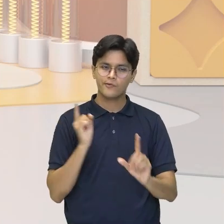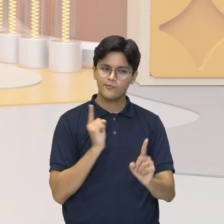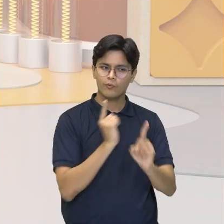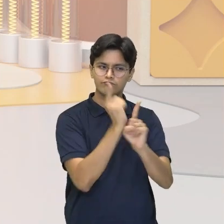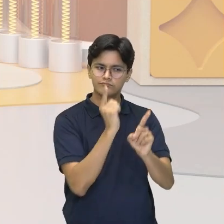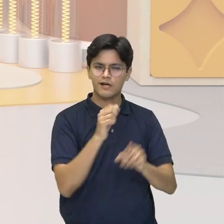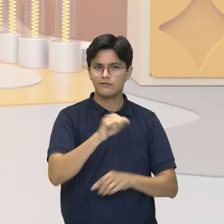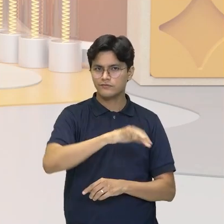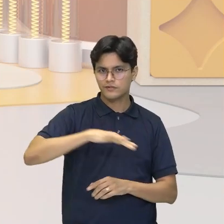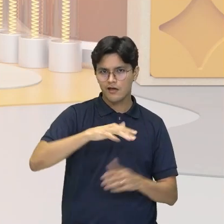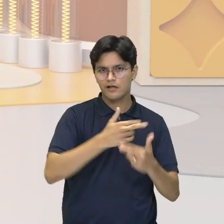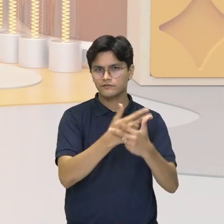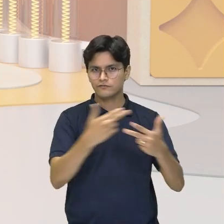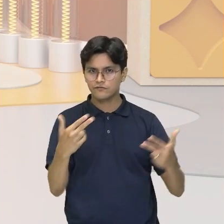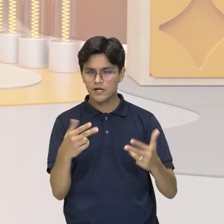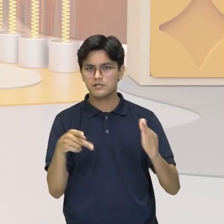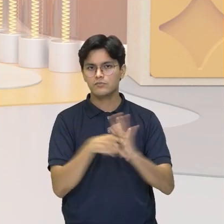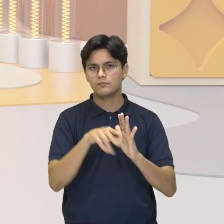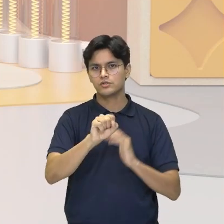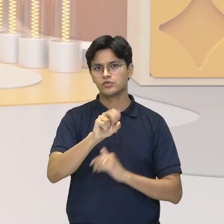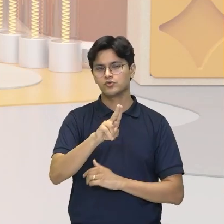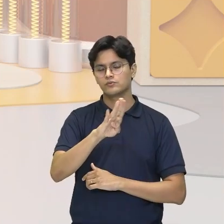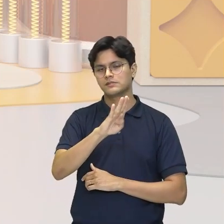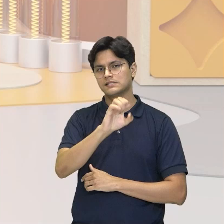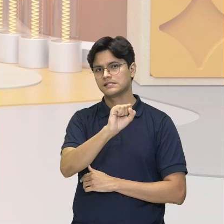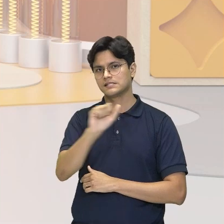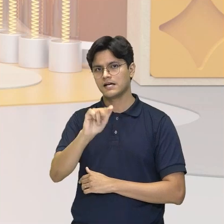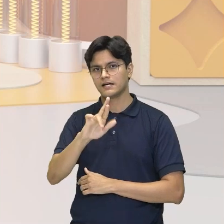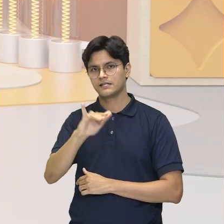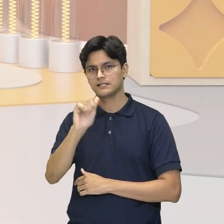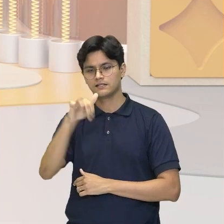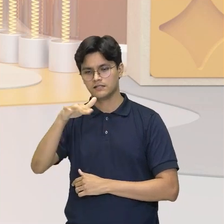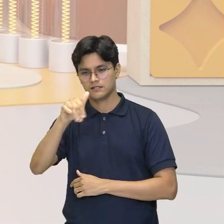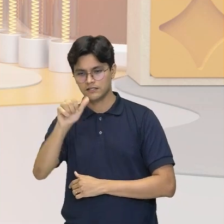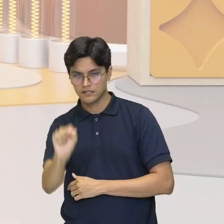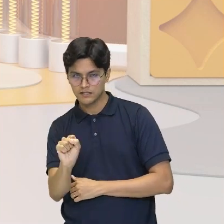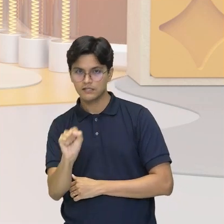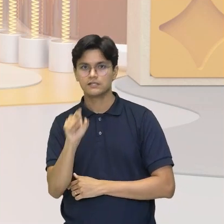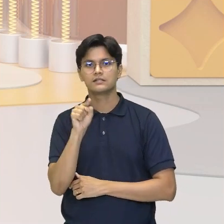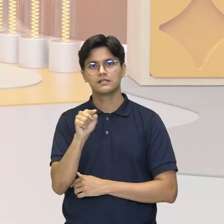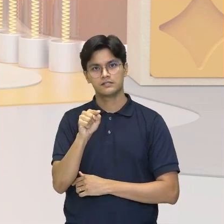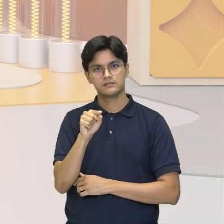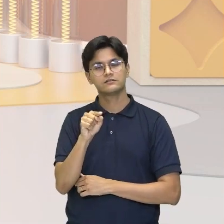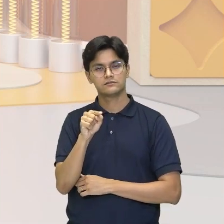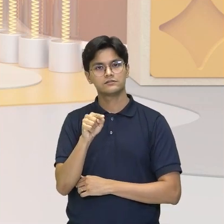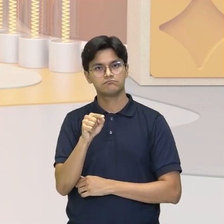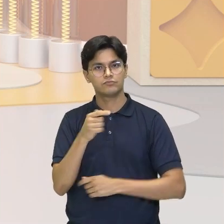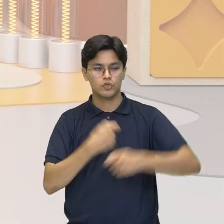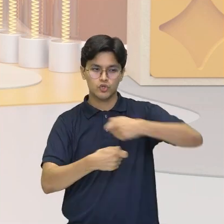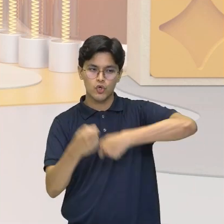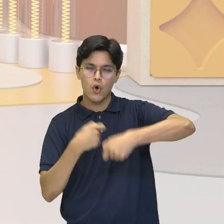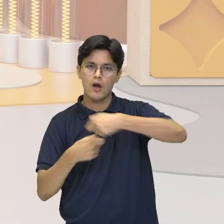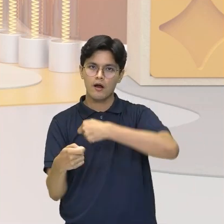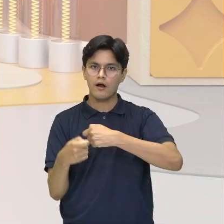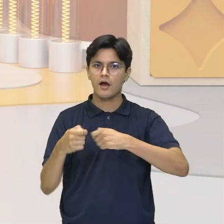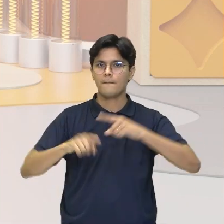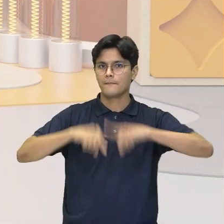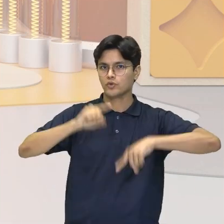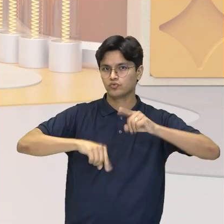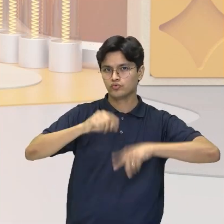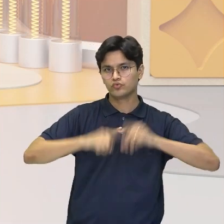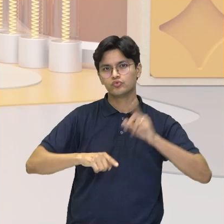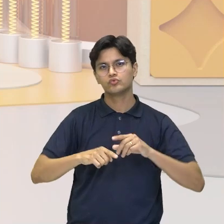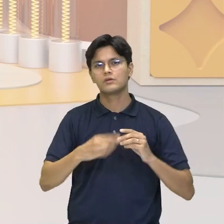subsaarianas para fazerem trocas de produtos como o marfim, tecidos, cavalos, perfumes